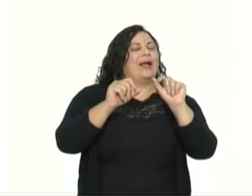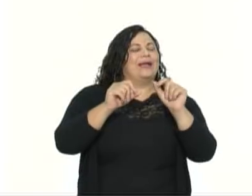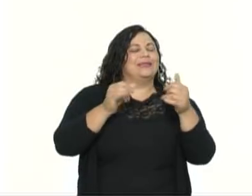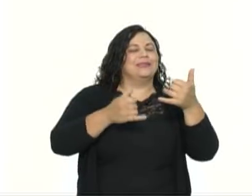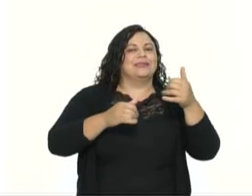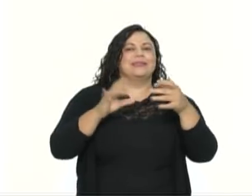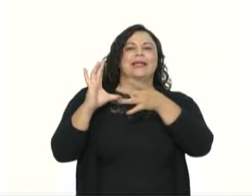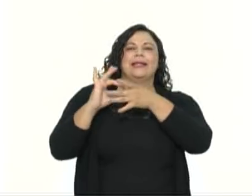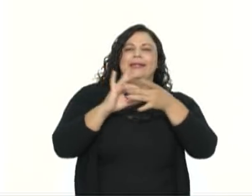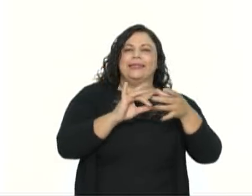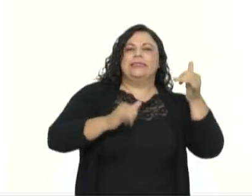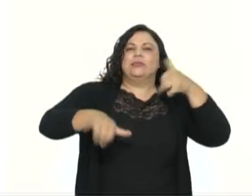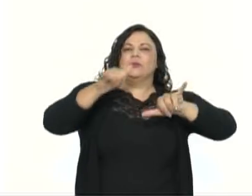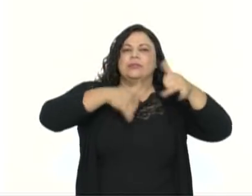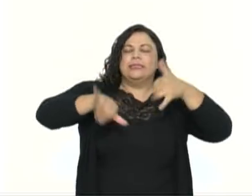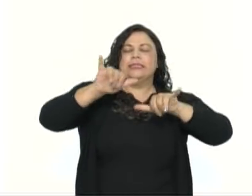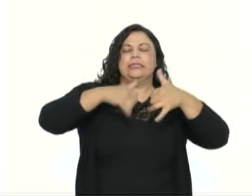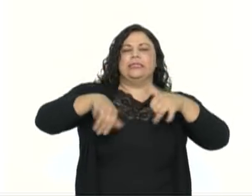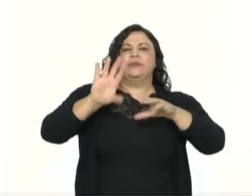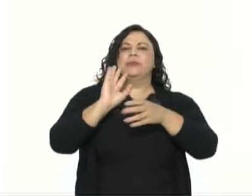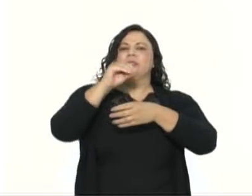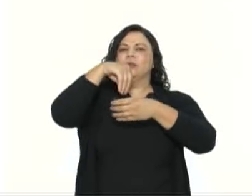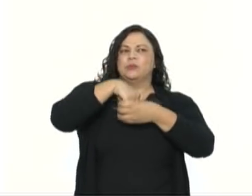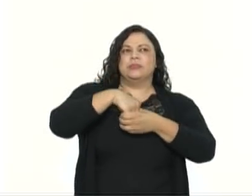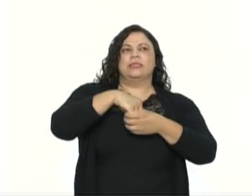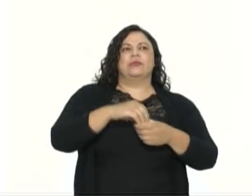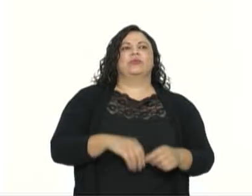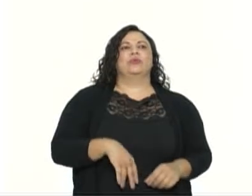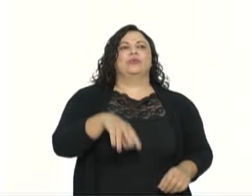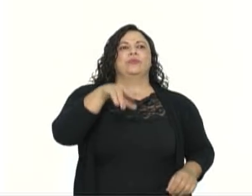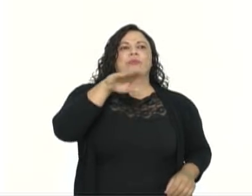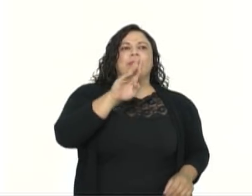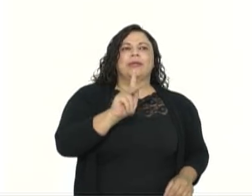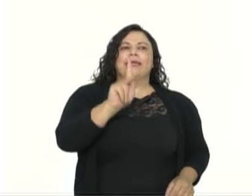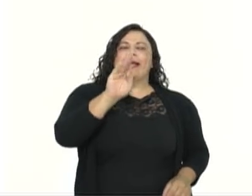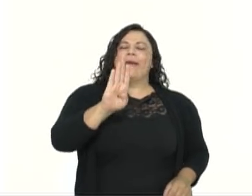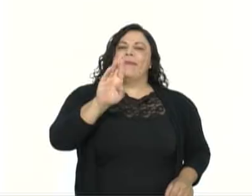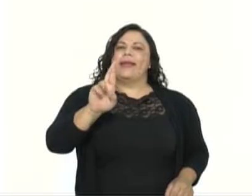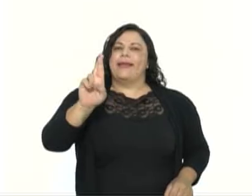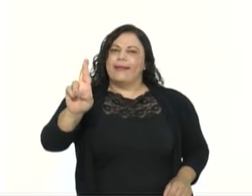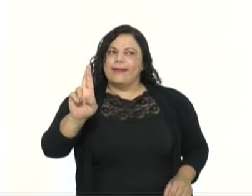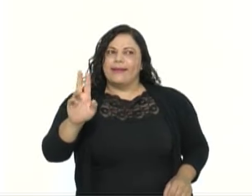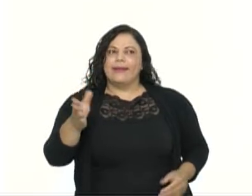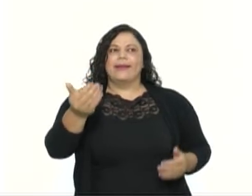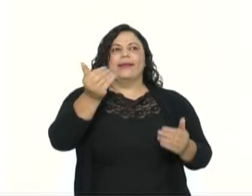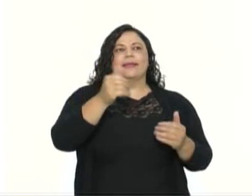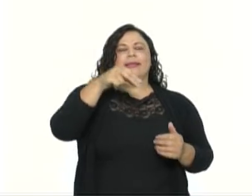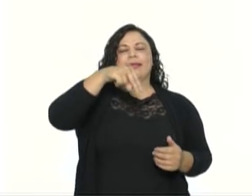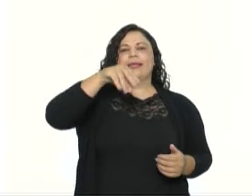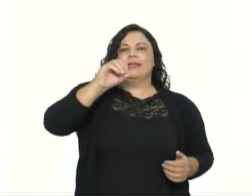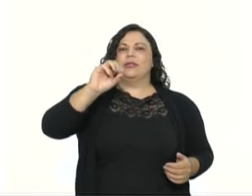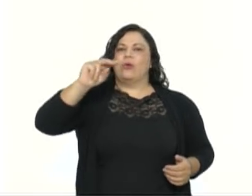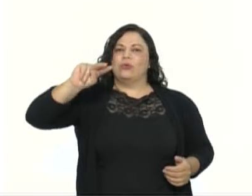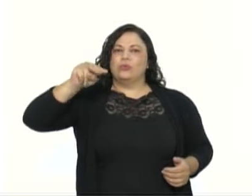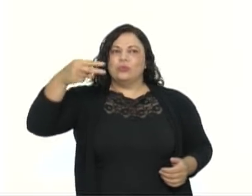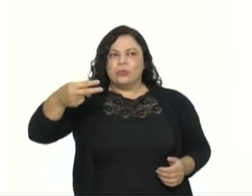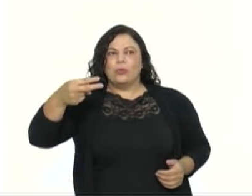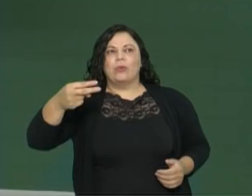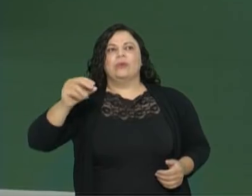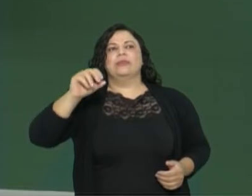químicas que estão presentes nas substâncias? Brometo de potássio, dióxido de nitrogênio e sódio